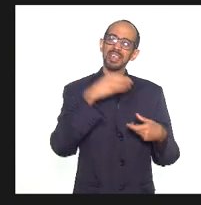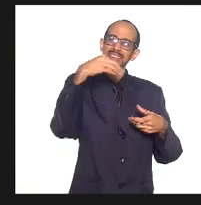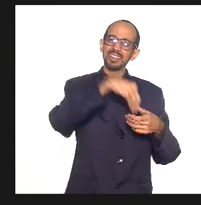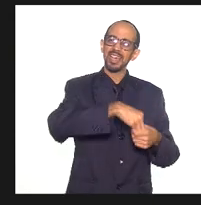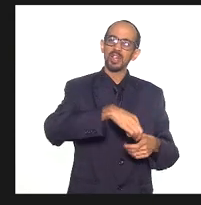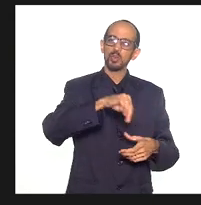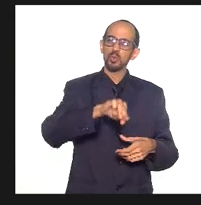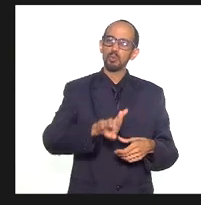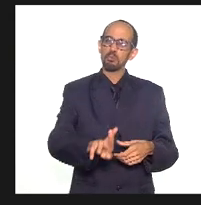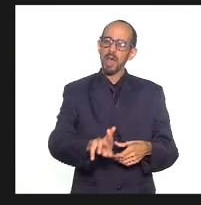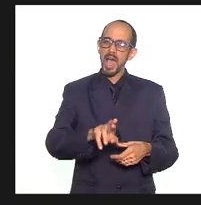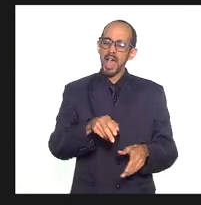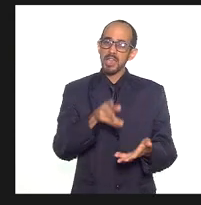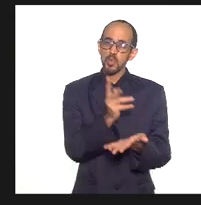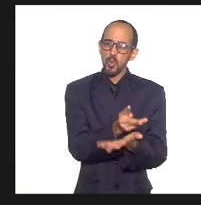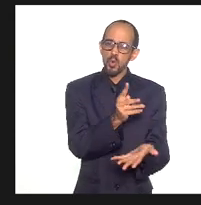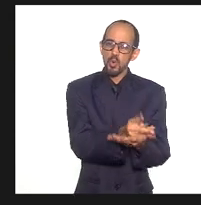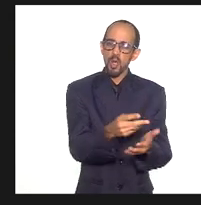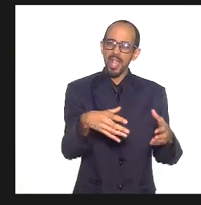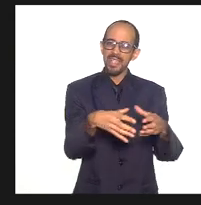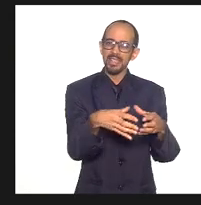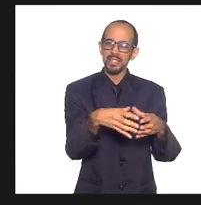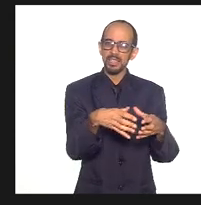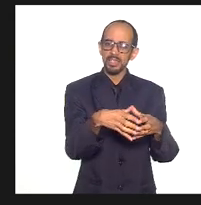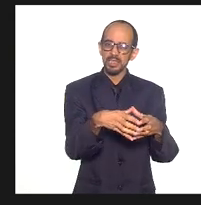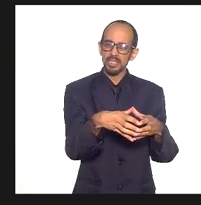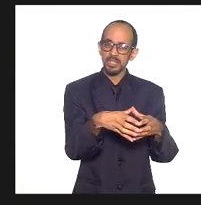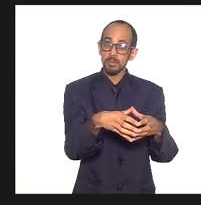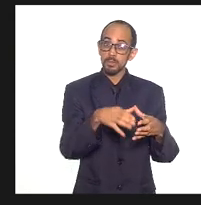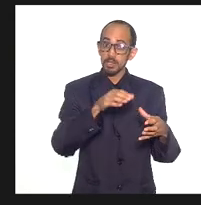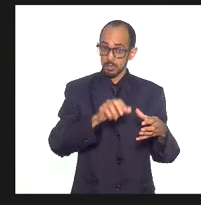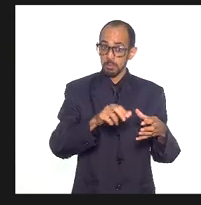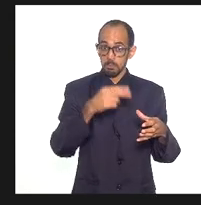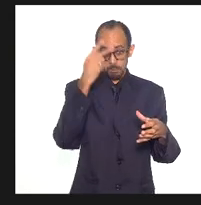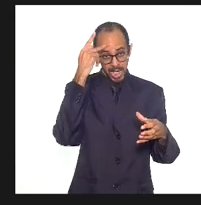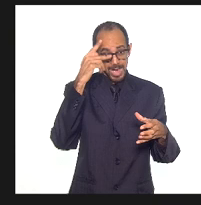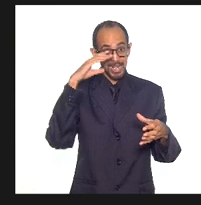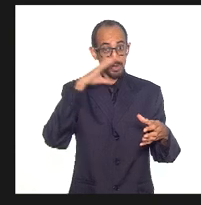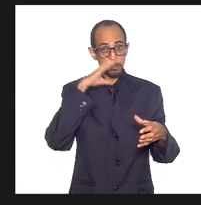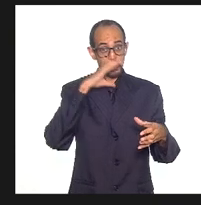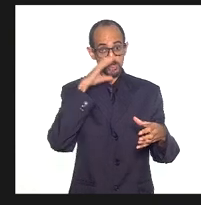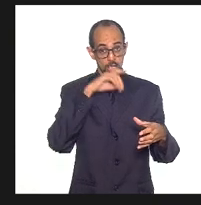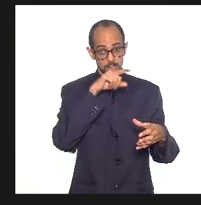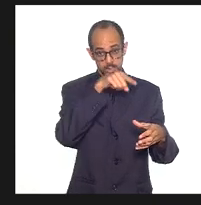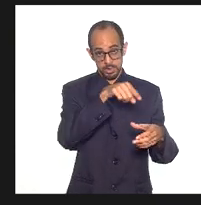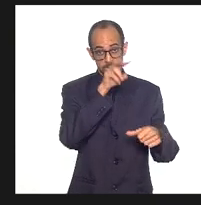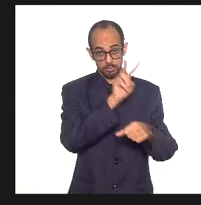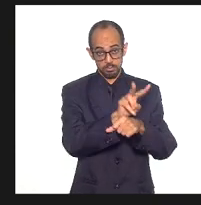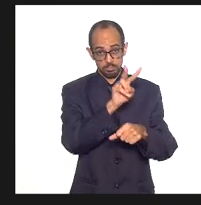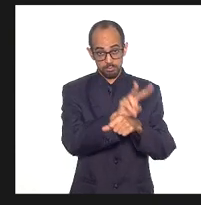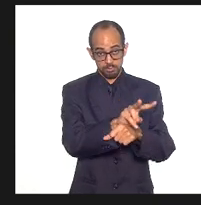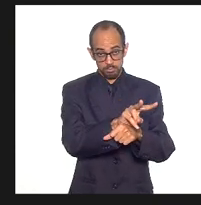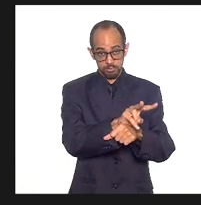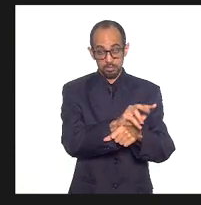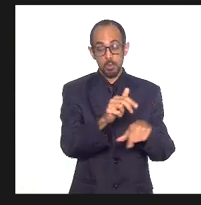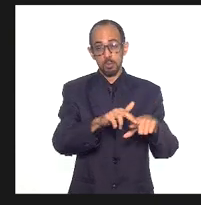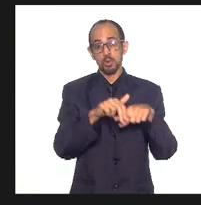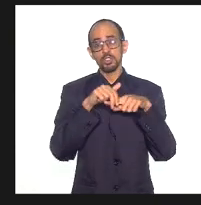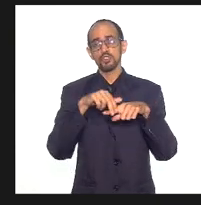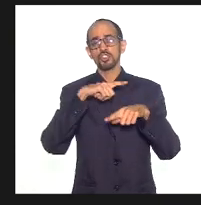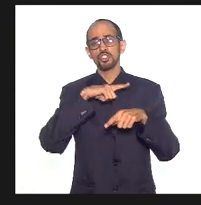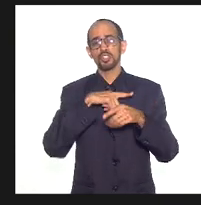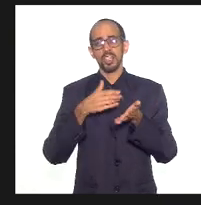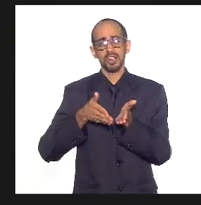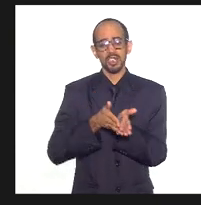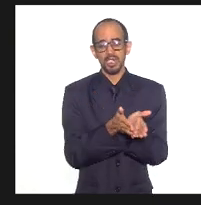integração logística, manter equipes de contingência para eventuais emergências. Para isso existem frotas dedicadas, mas a grande